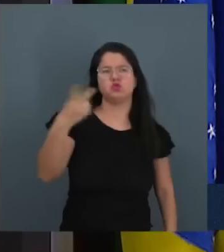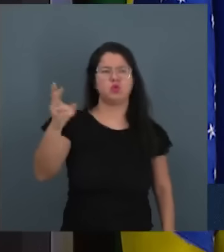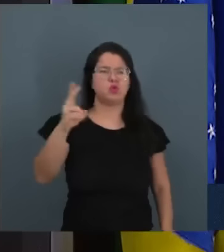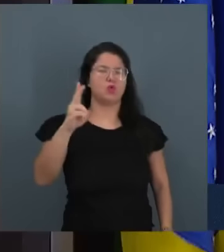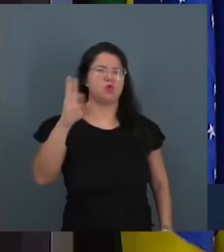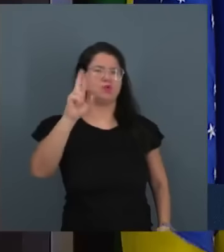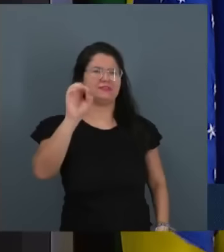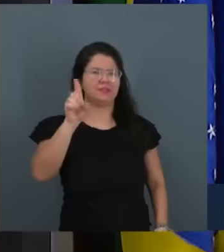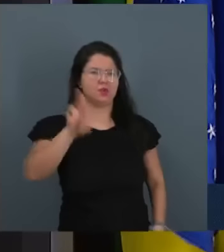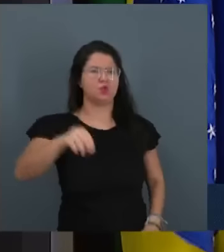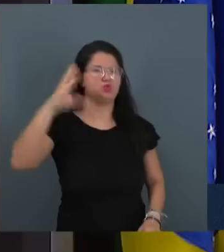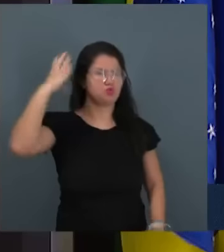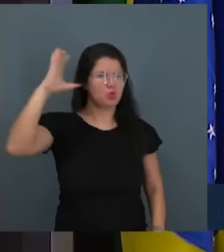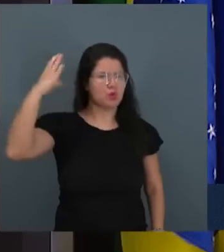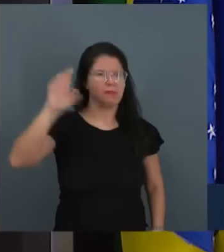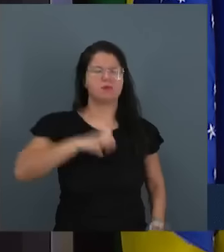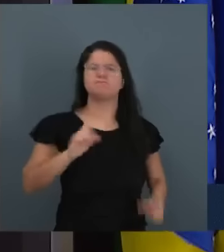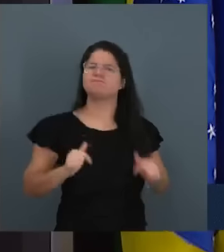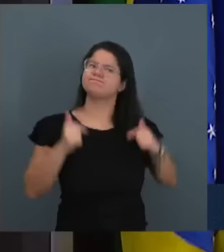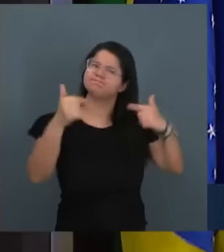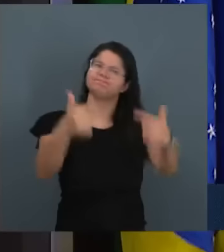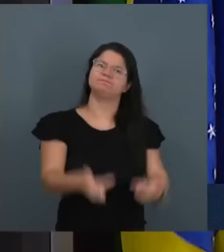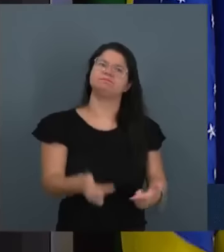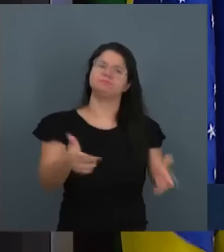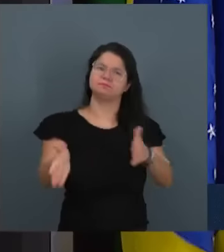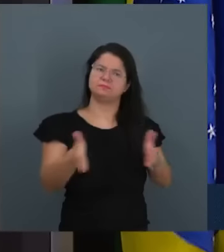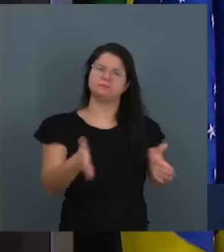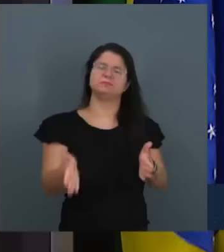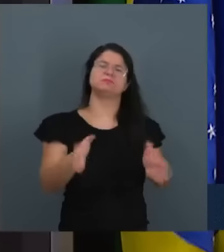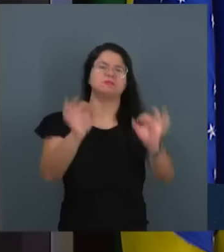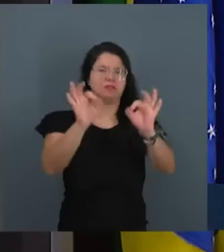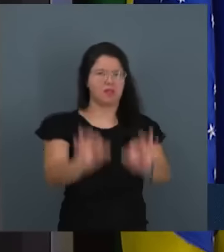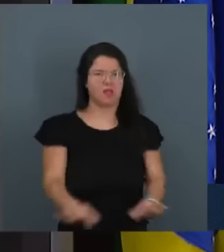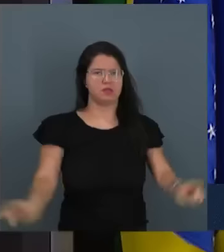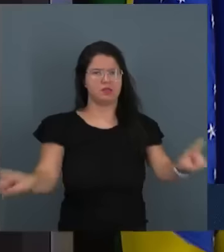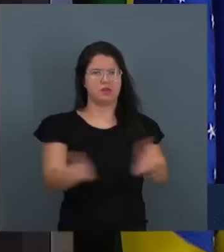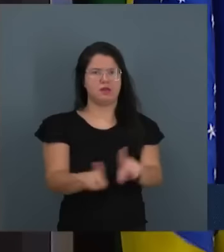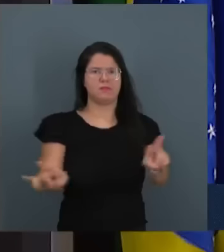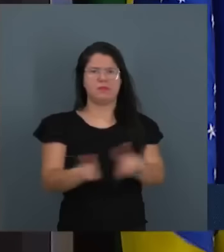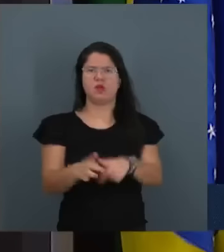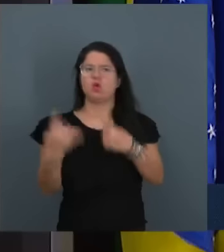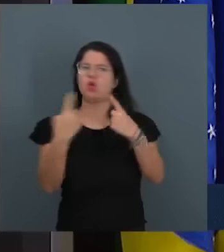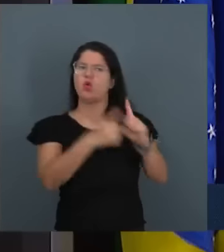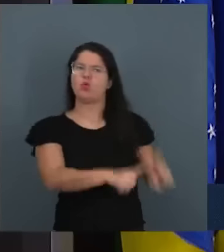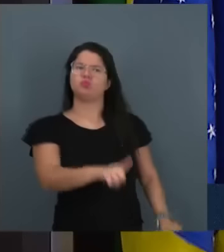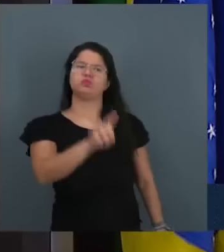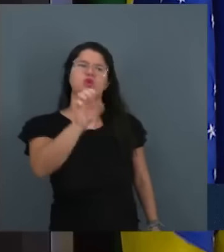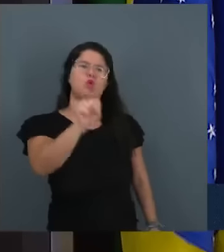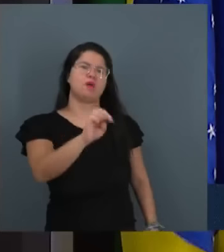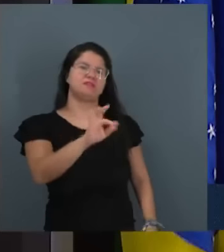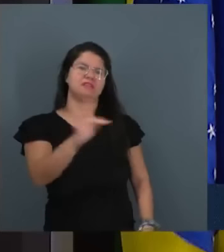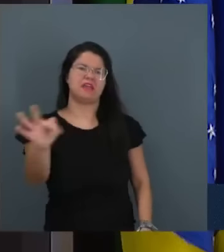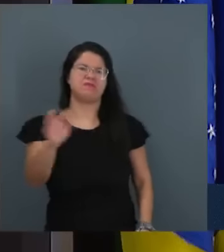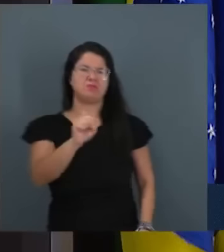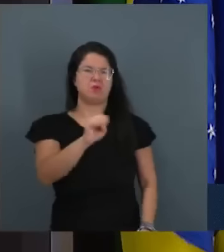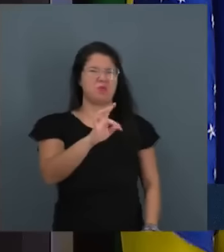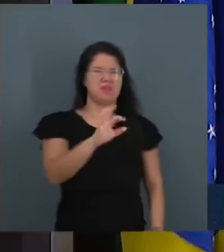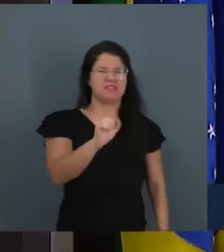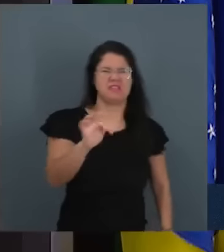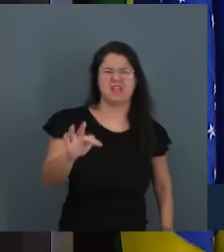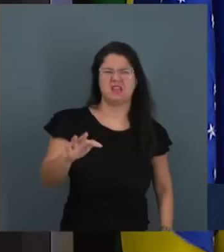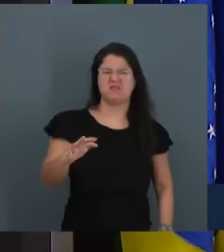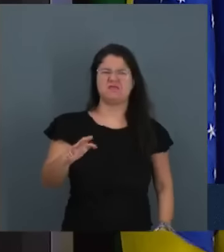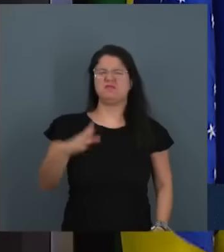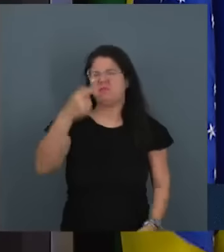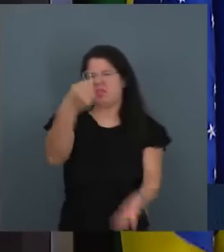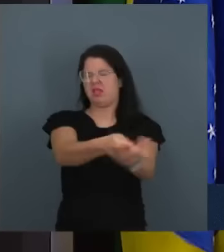além de exercer com eficiência seu mandato, resolveu também enfrentar a tirania do Supremo. Com o apoio de